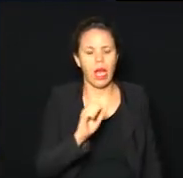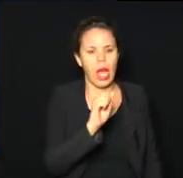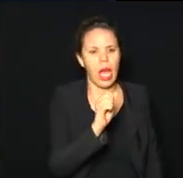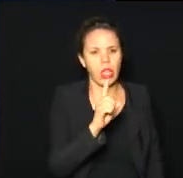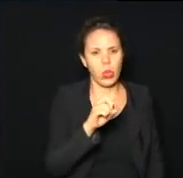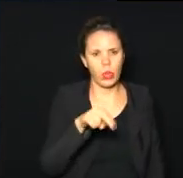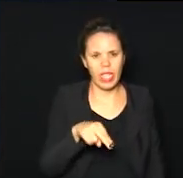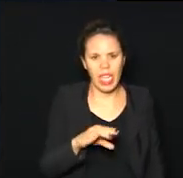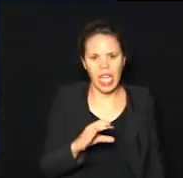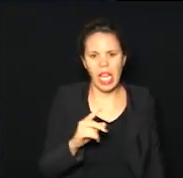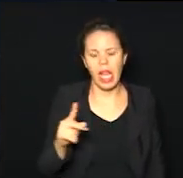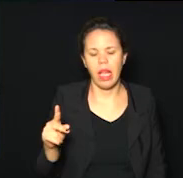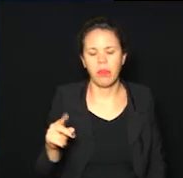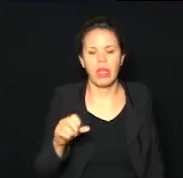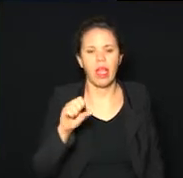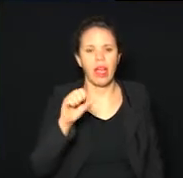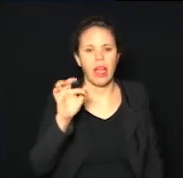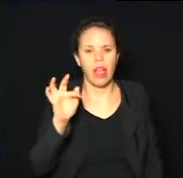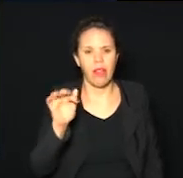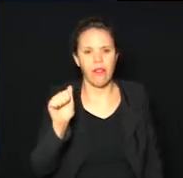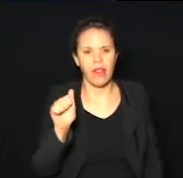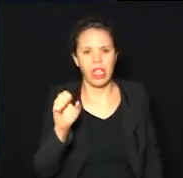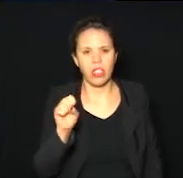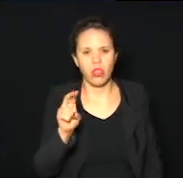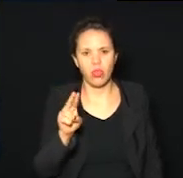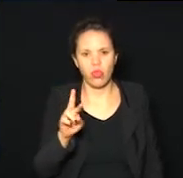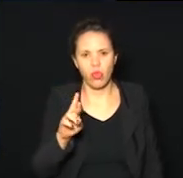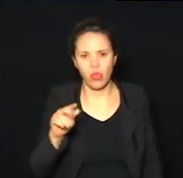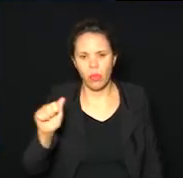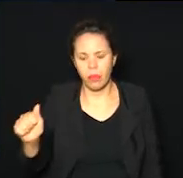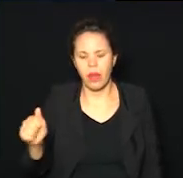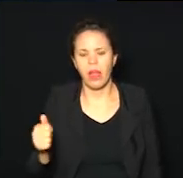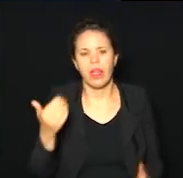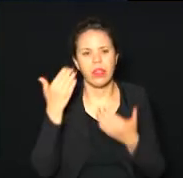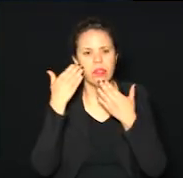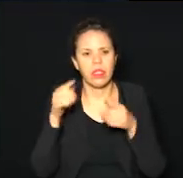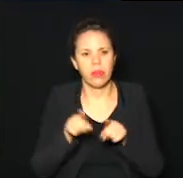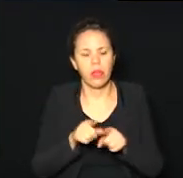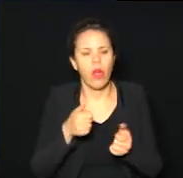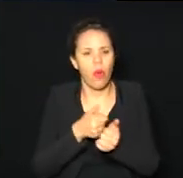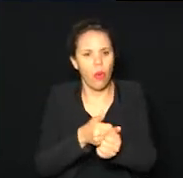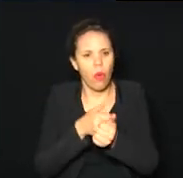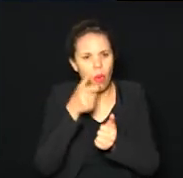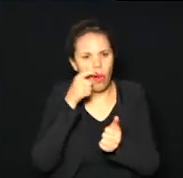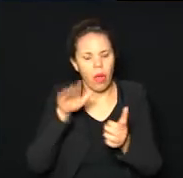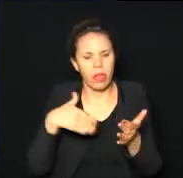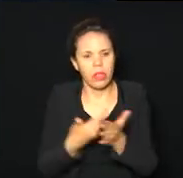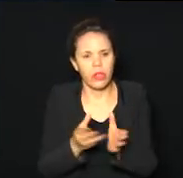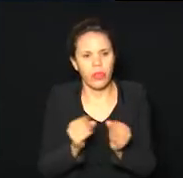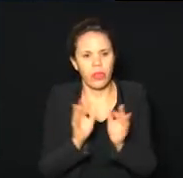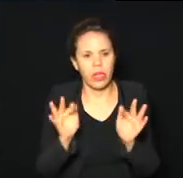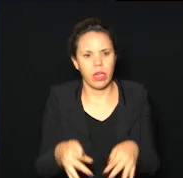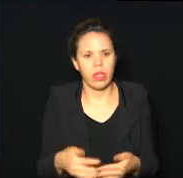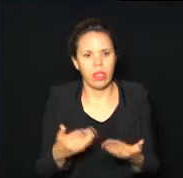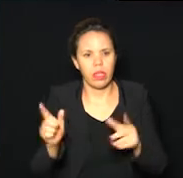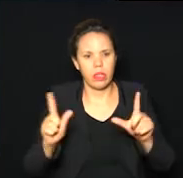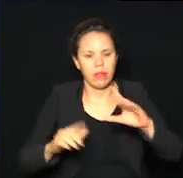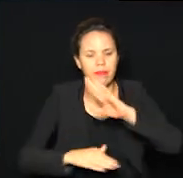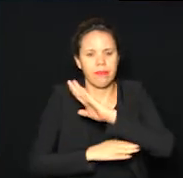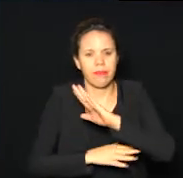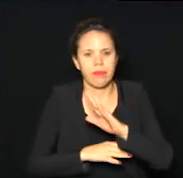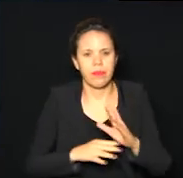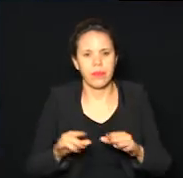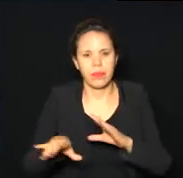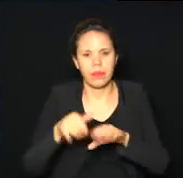a Fazubra, que participaram aqui com a gente desse debate, agradecer quem acompanhou até o final aí, na TV Câmara,